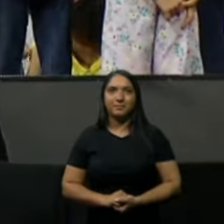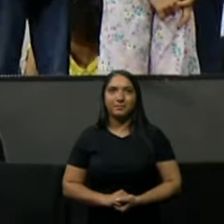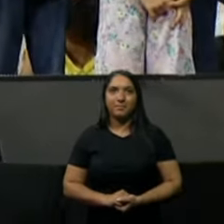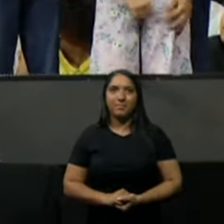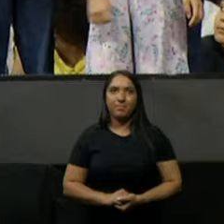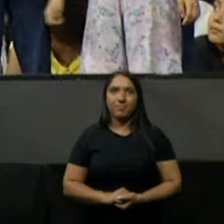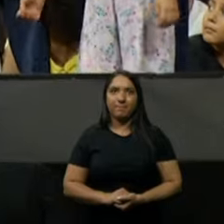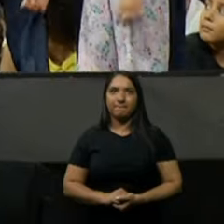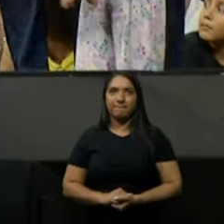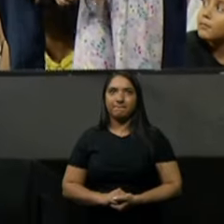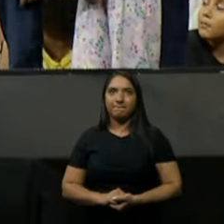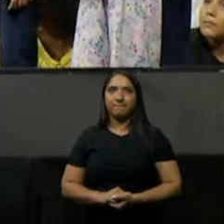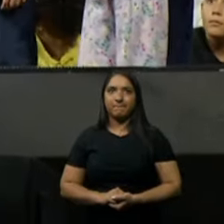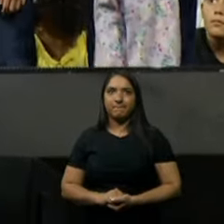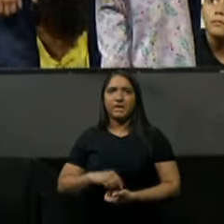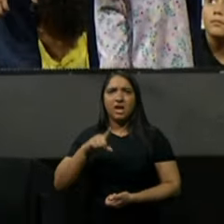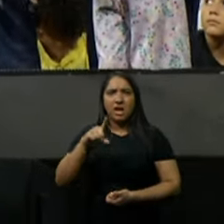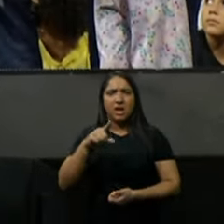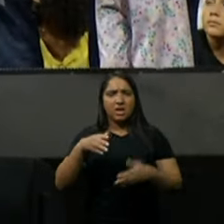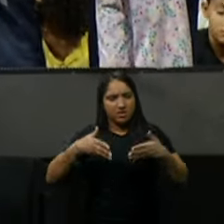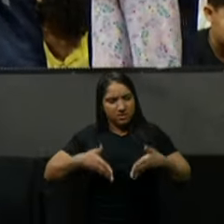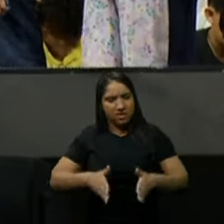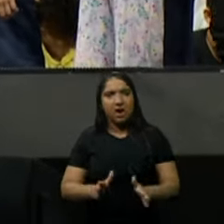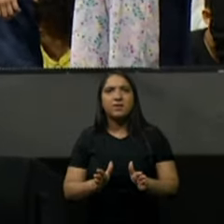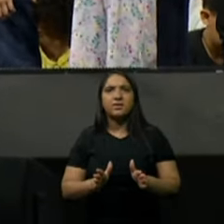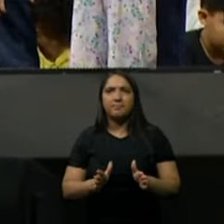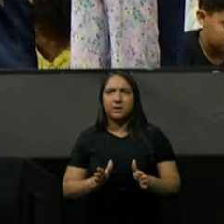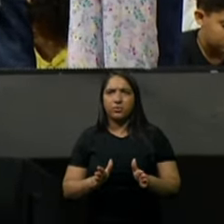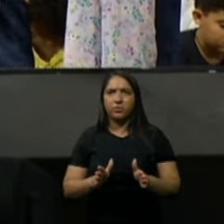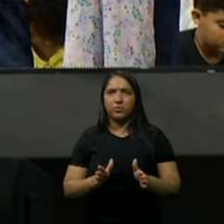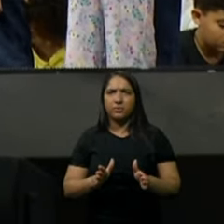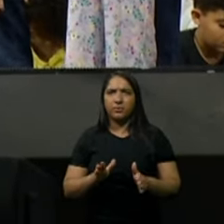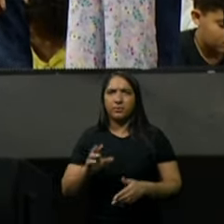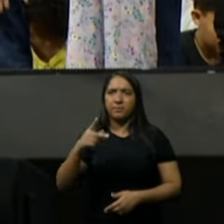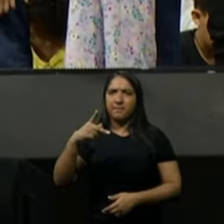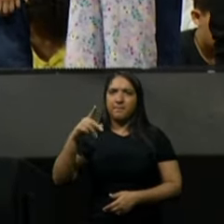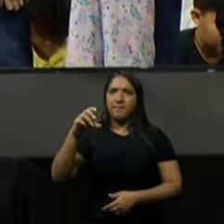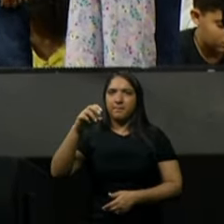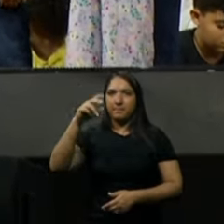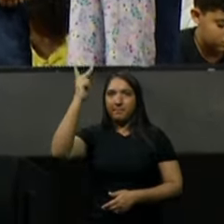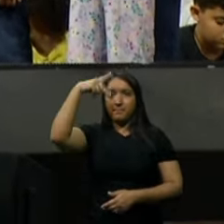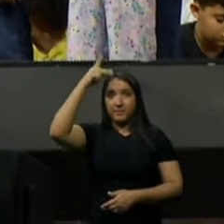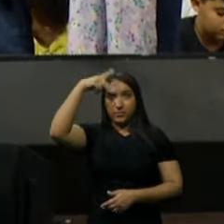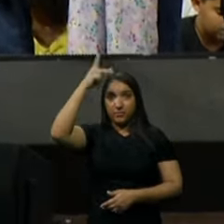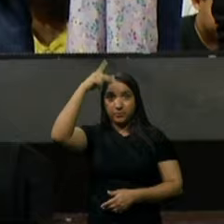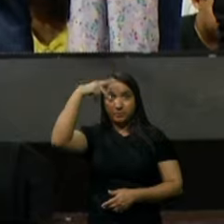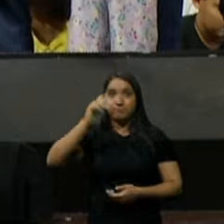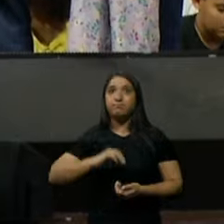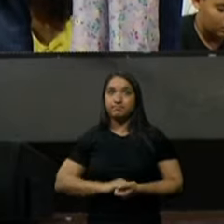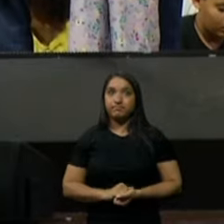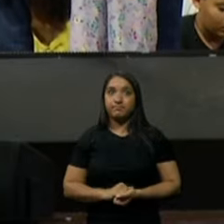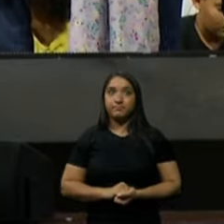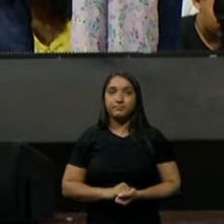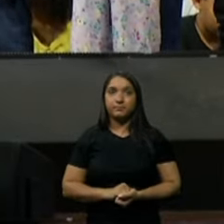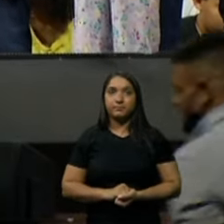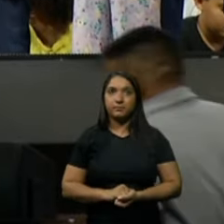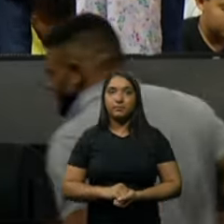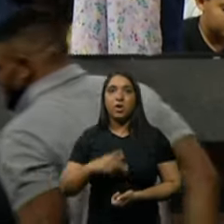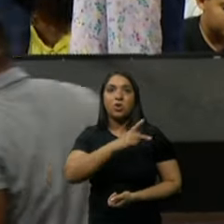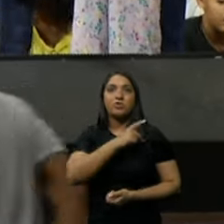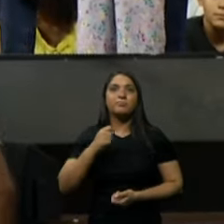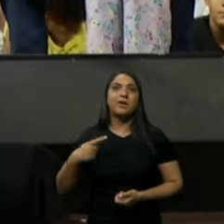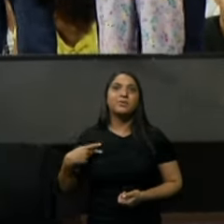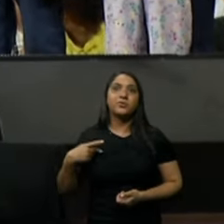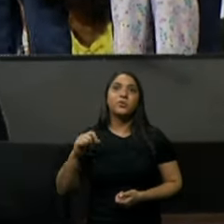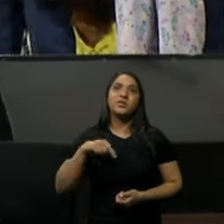e me pesar Ele nasceu no Peru é um ó e os pastores foram enviados para o